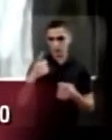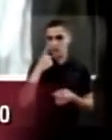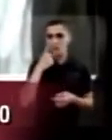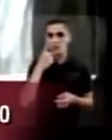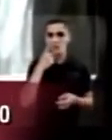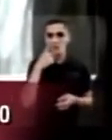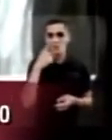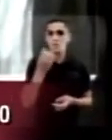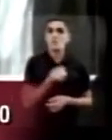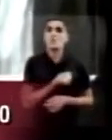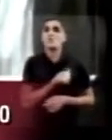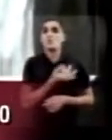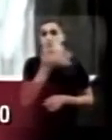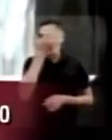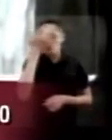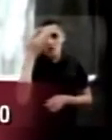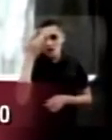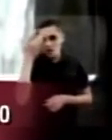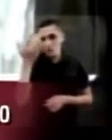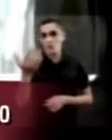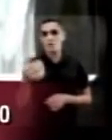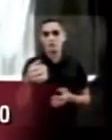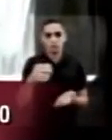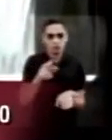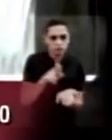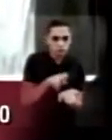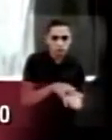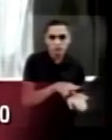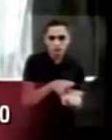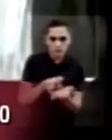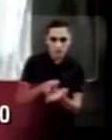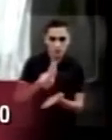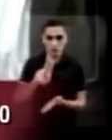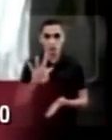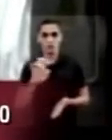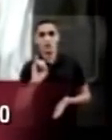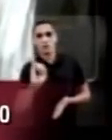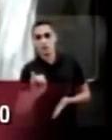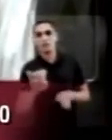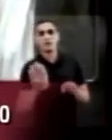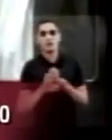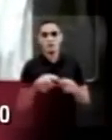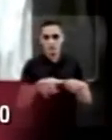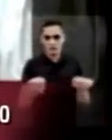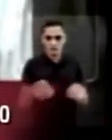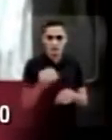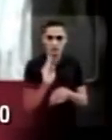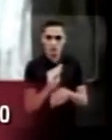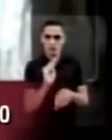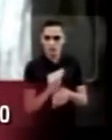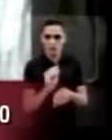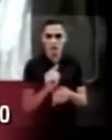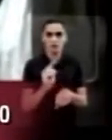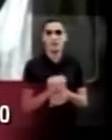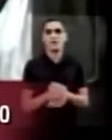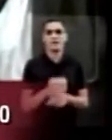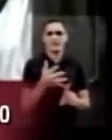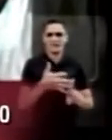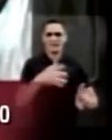os números de internados em UTI e enfermarias. Com síndrome respiratória aguda, nós estamos com